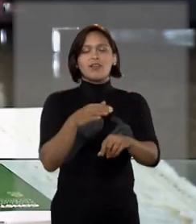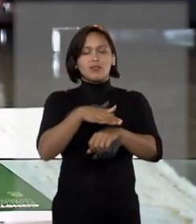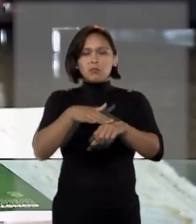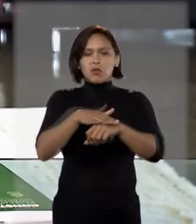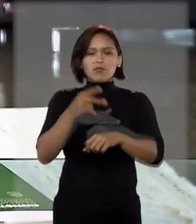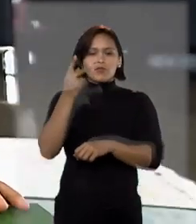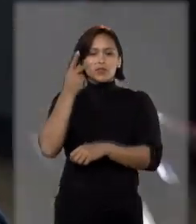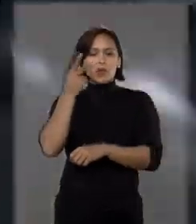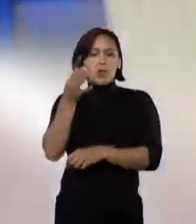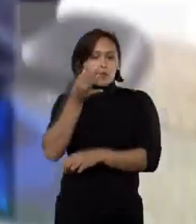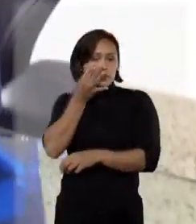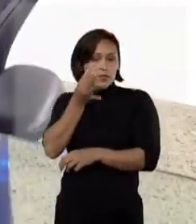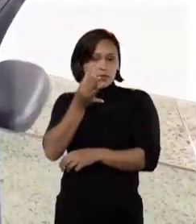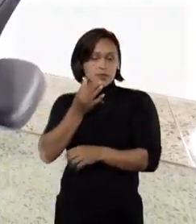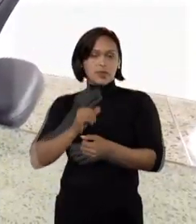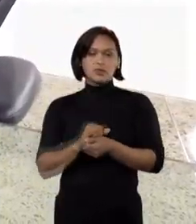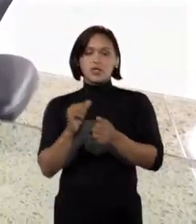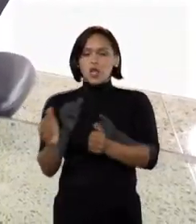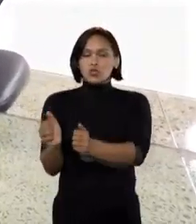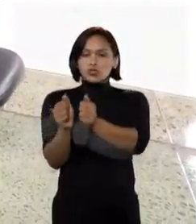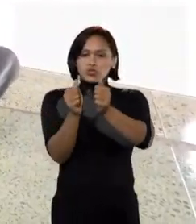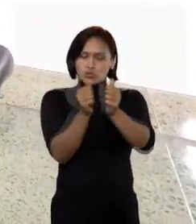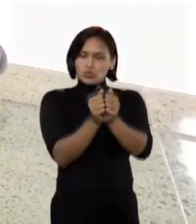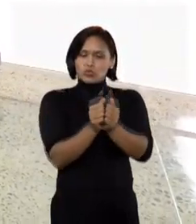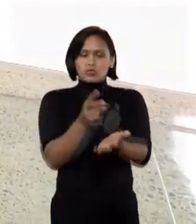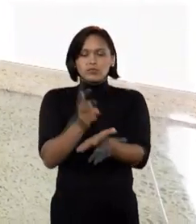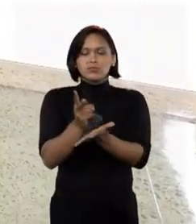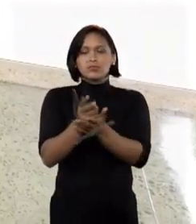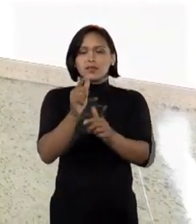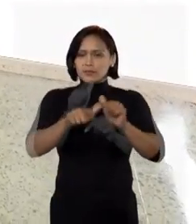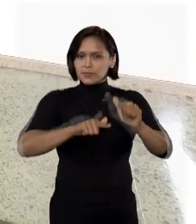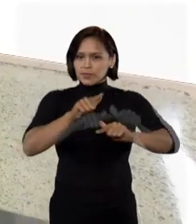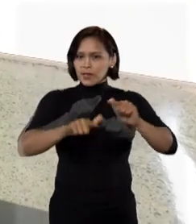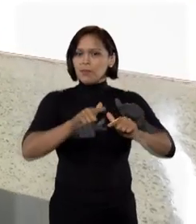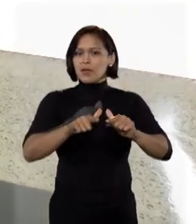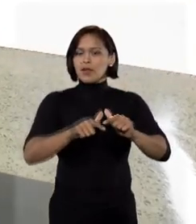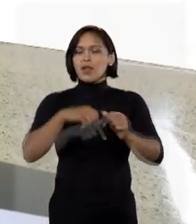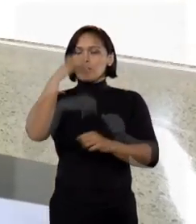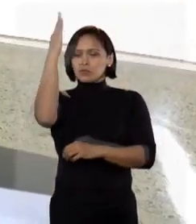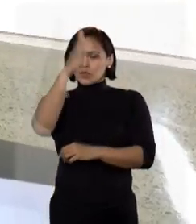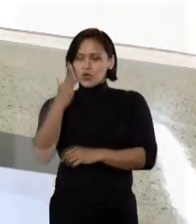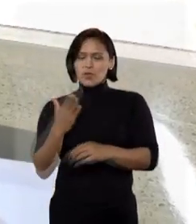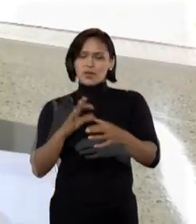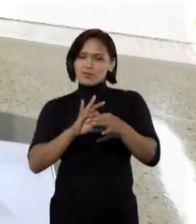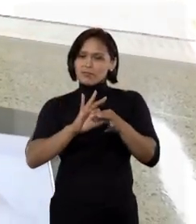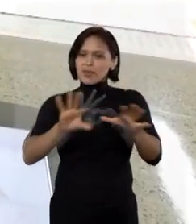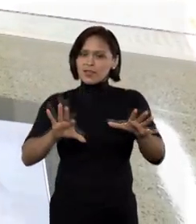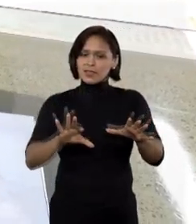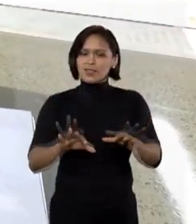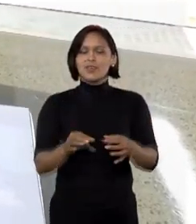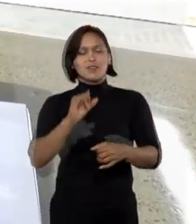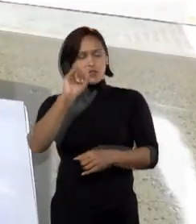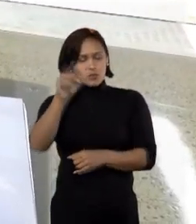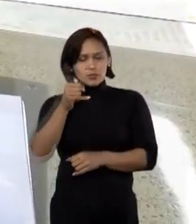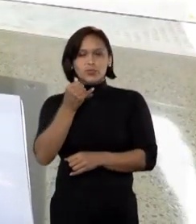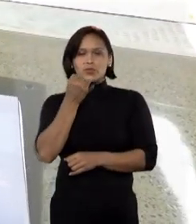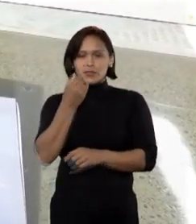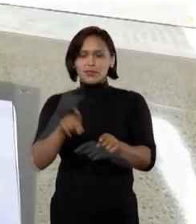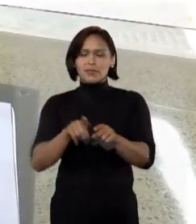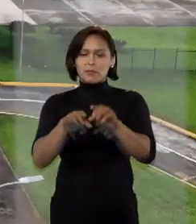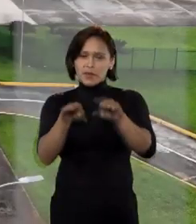e presencial. Juntos, iremos trabalhar por um Brasil mais livre, de mais oportunidade